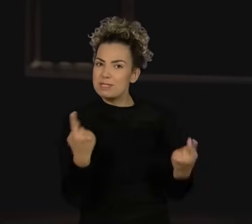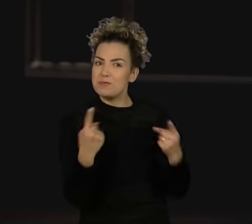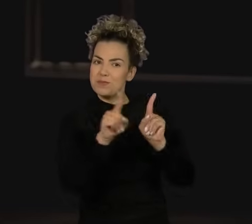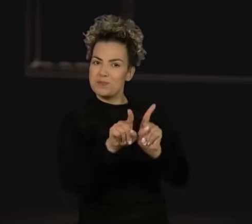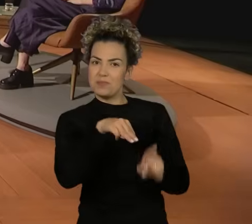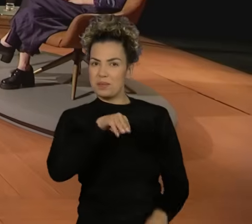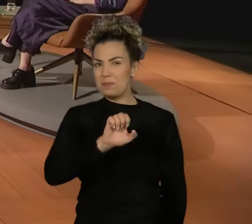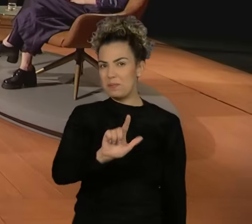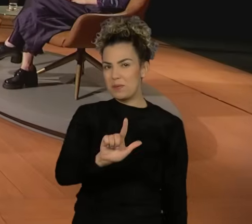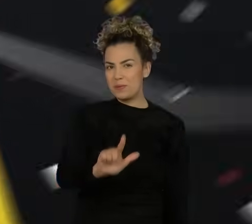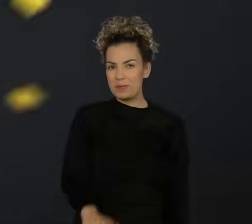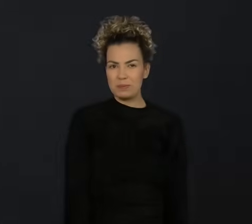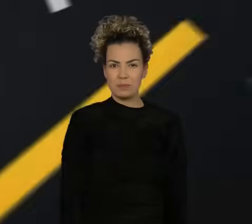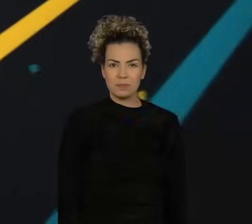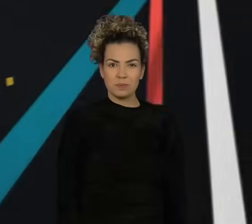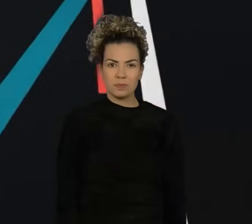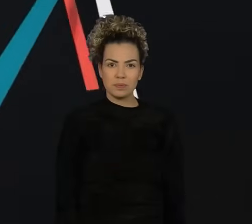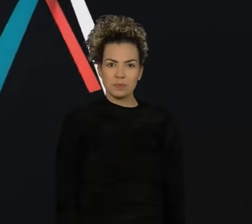Lisboa.